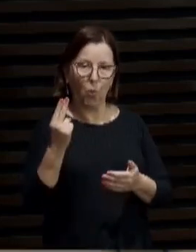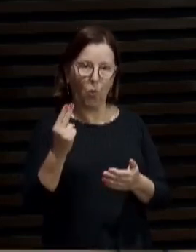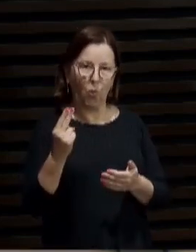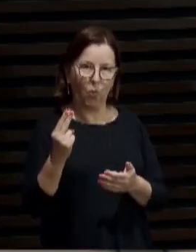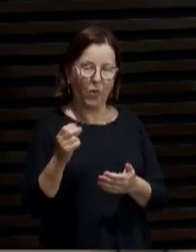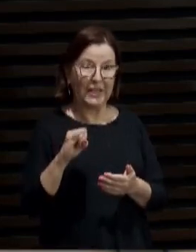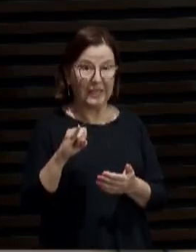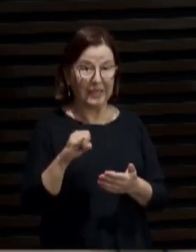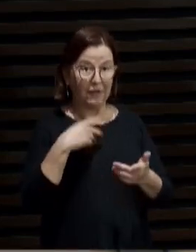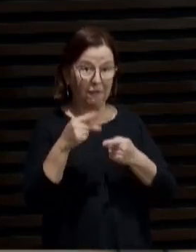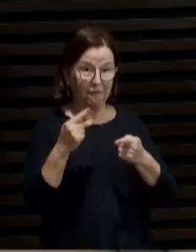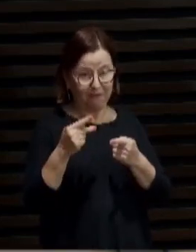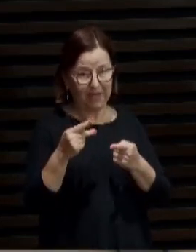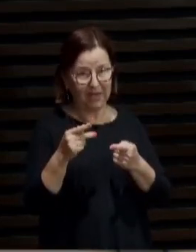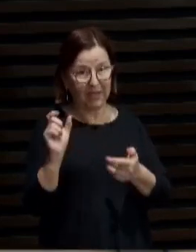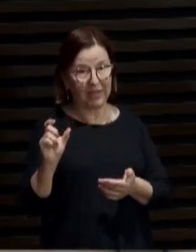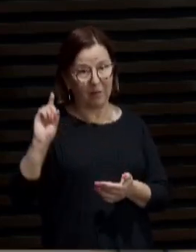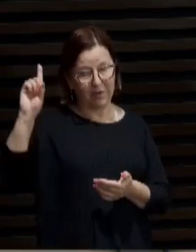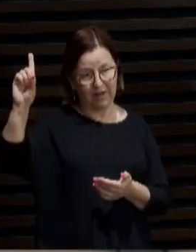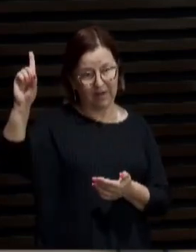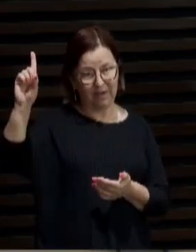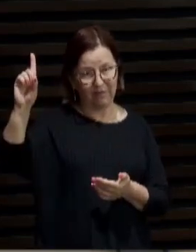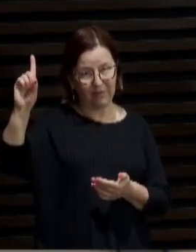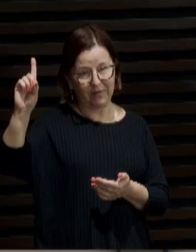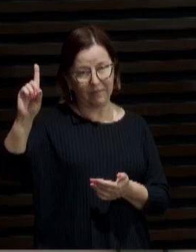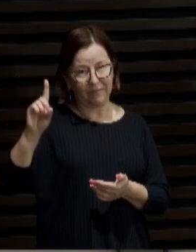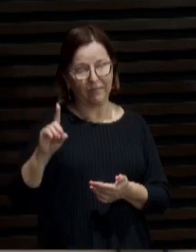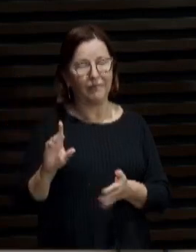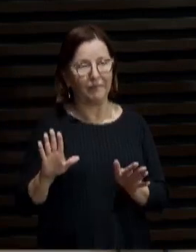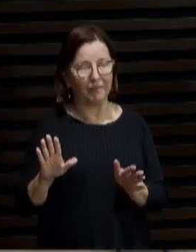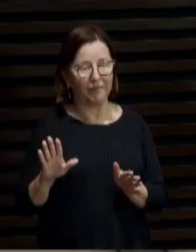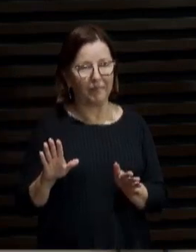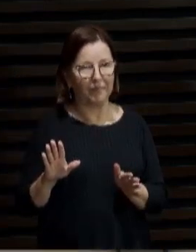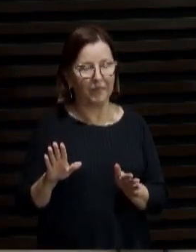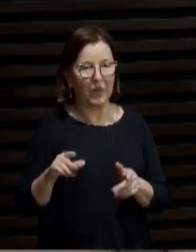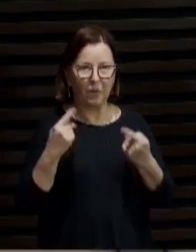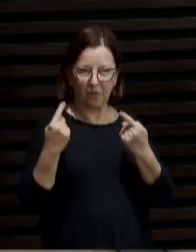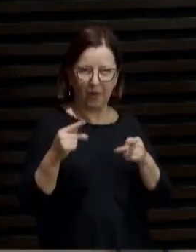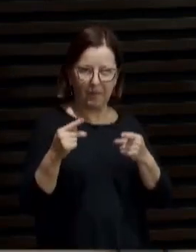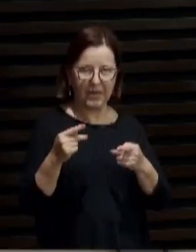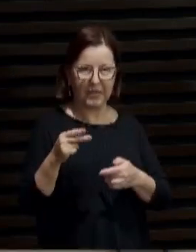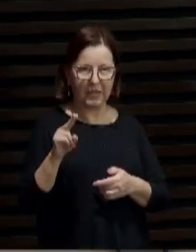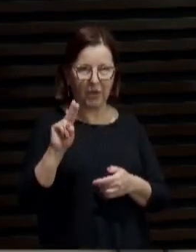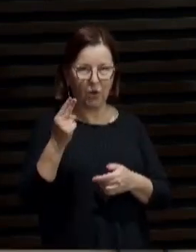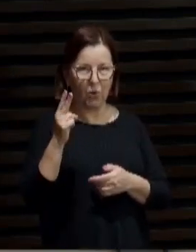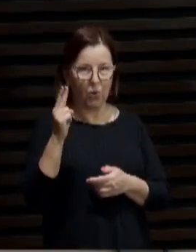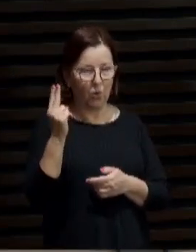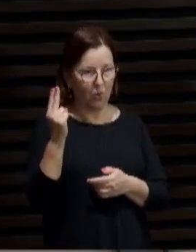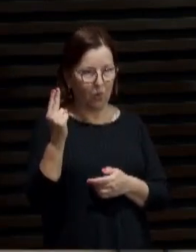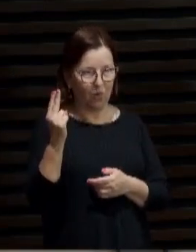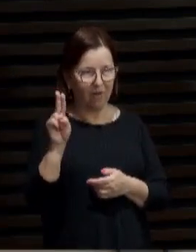palavra, mas nega outro. Uma pregação, por exemplo, que seja humanista. É a coisa mais